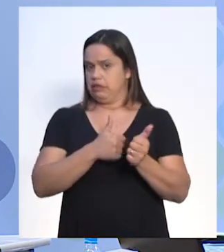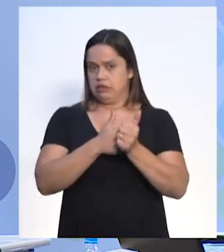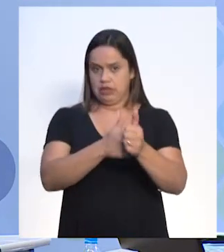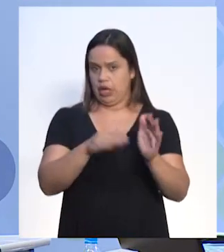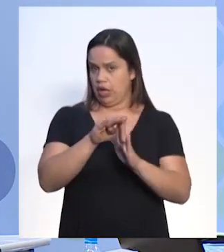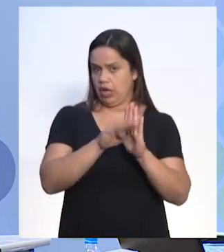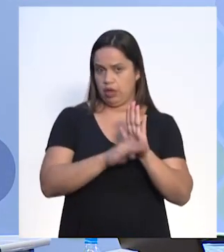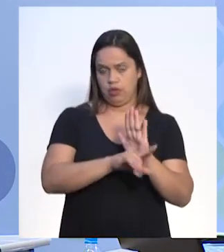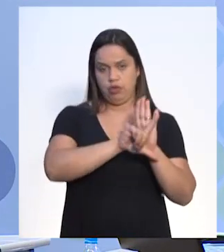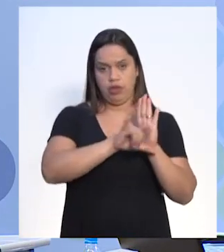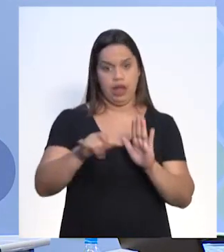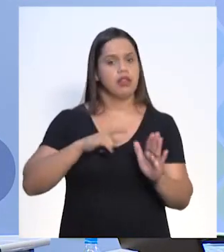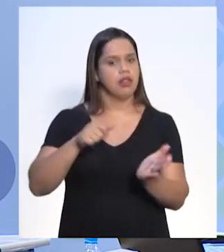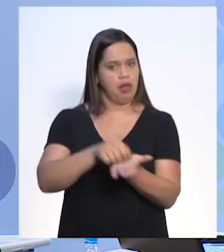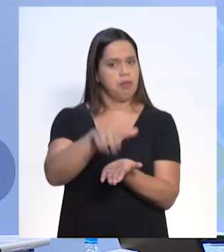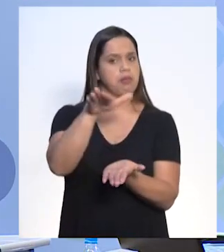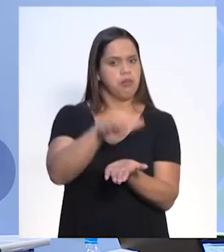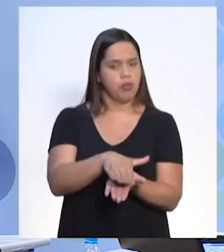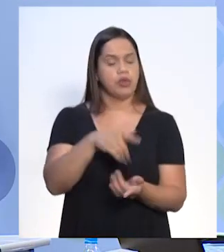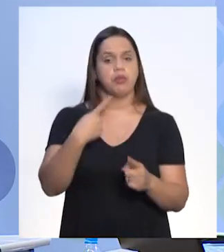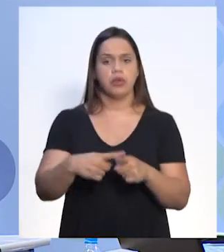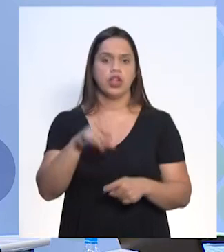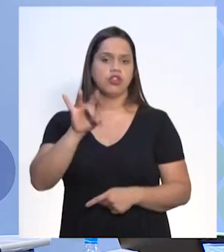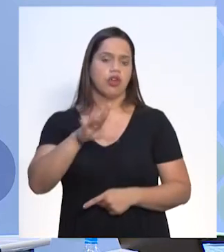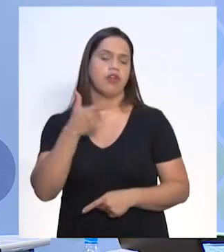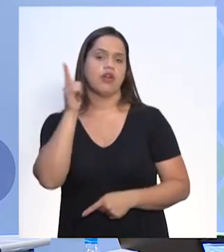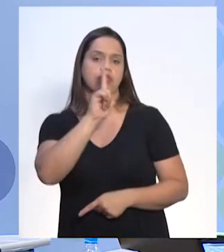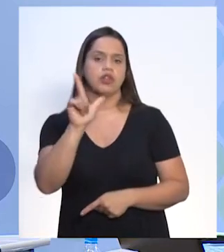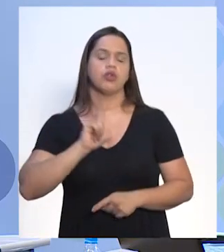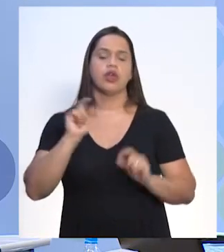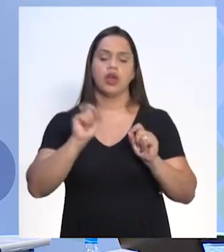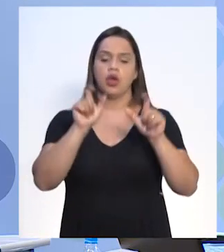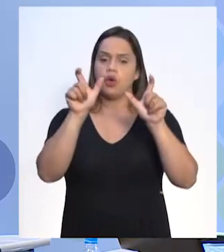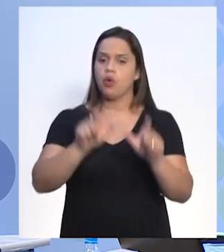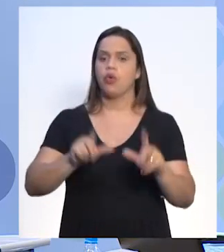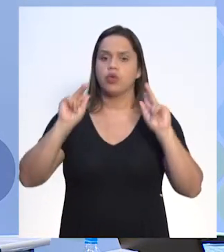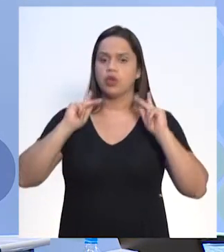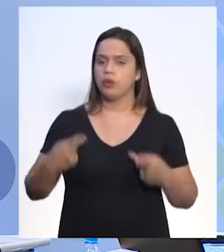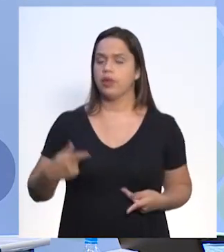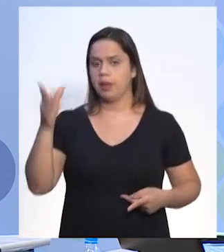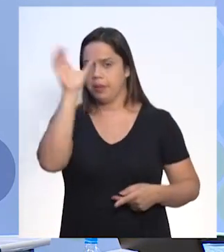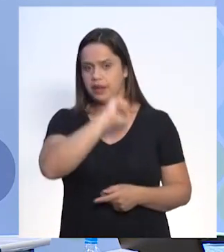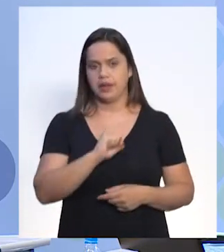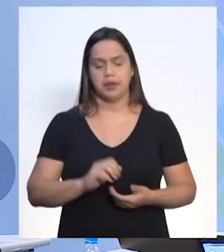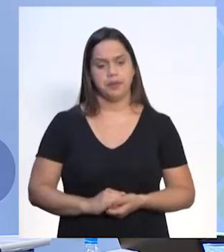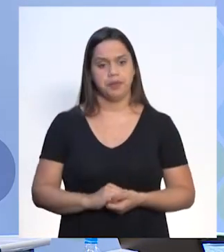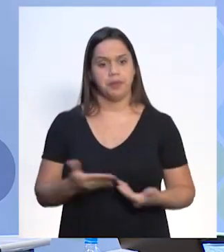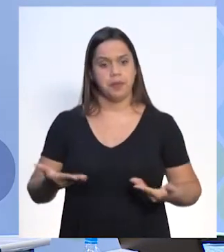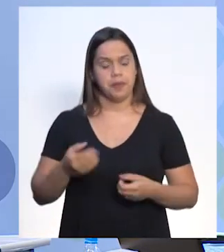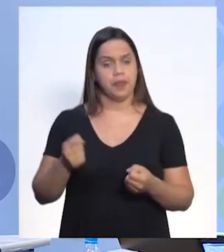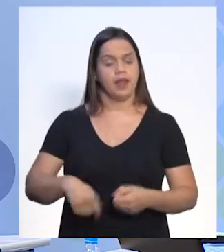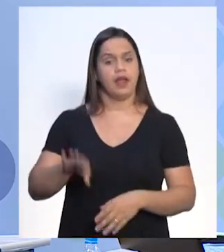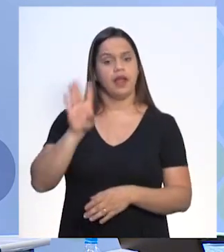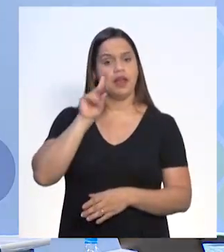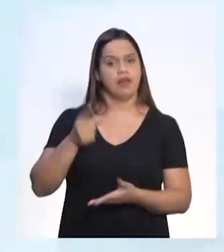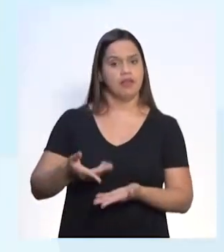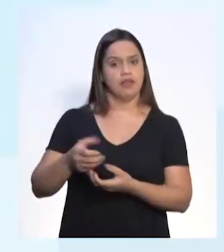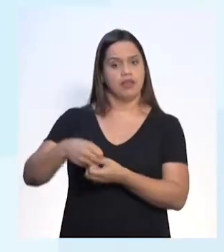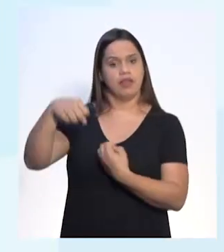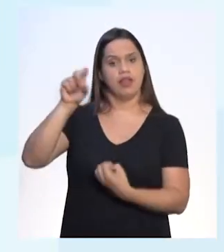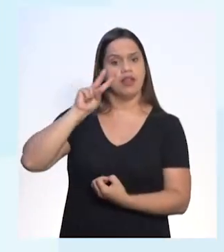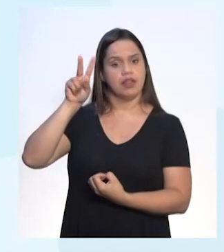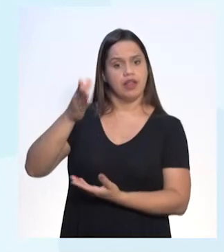certa punição aí, porque é só dessa maneira que o ser humano acaba aprendendo. Na próxima tela, nós vamos ter as unidades